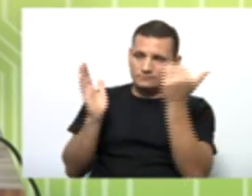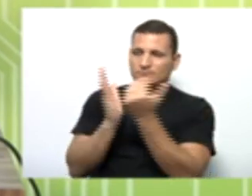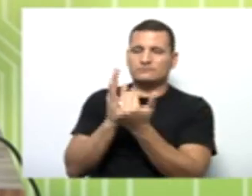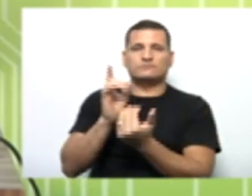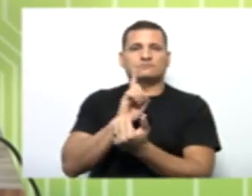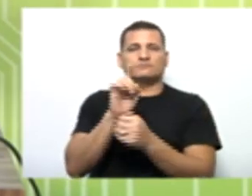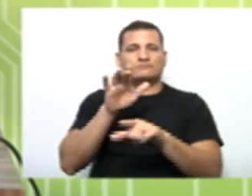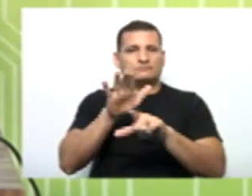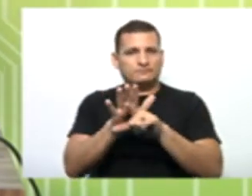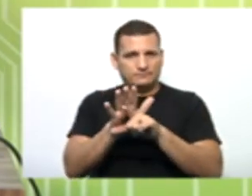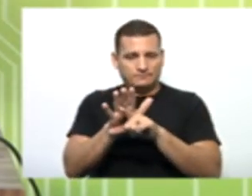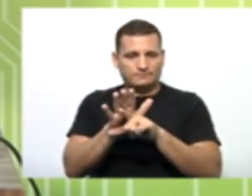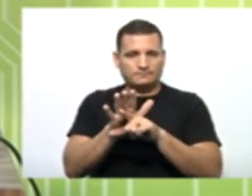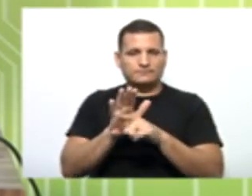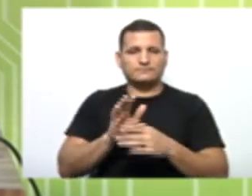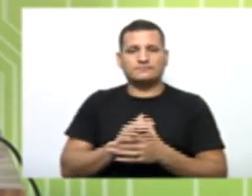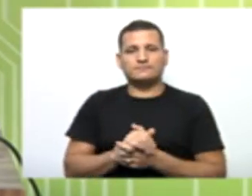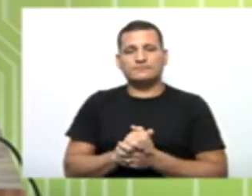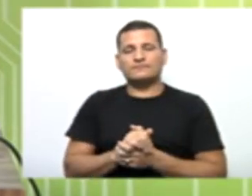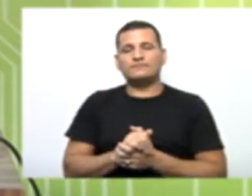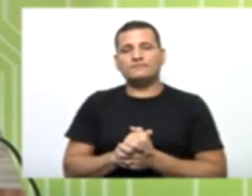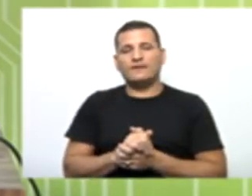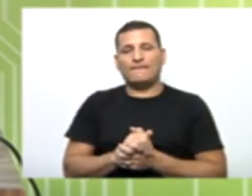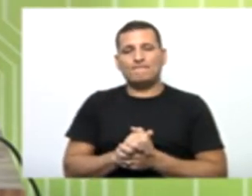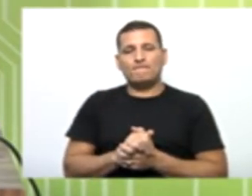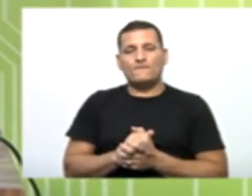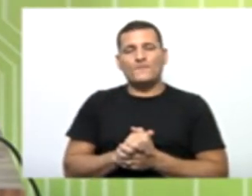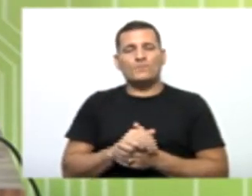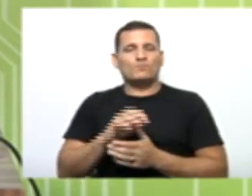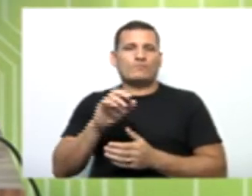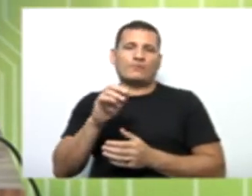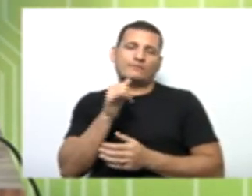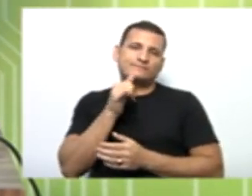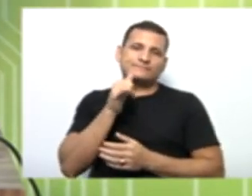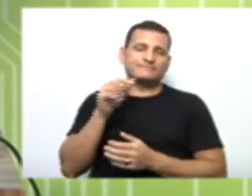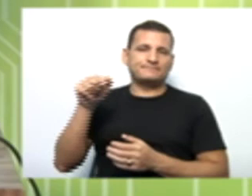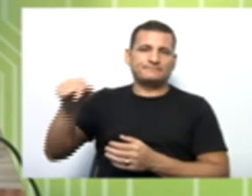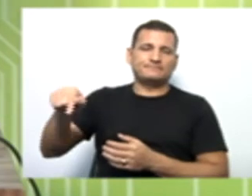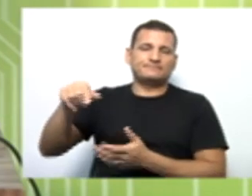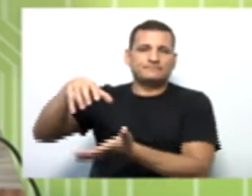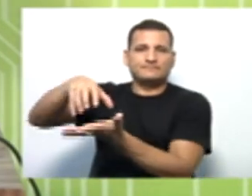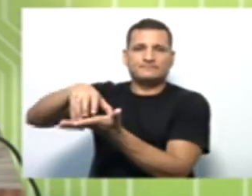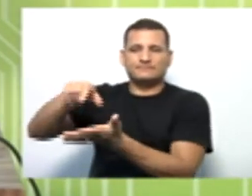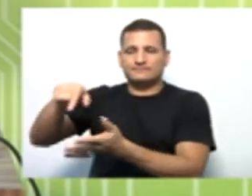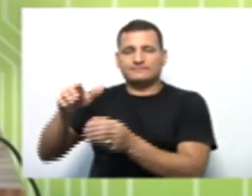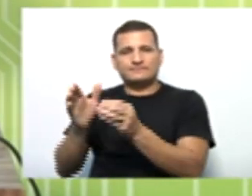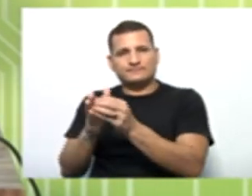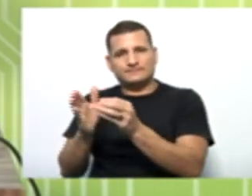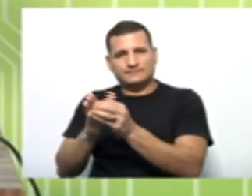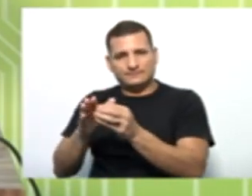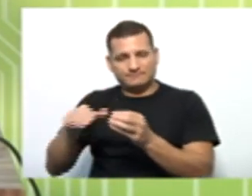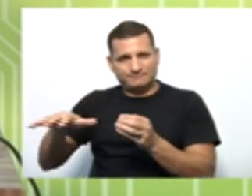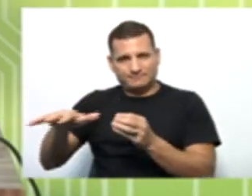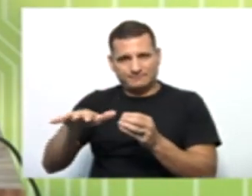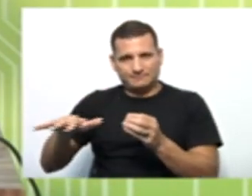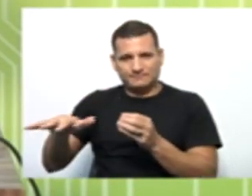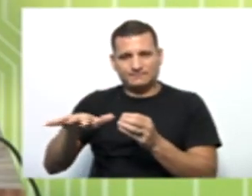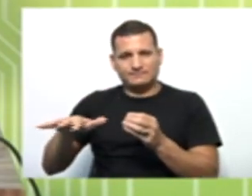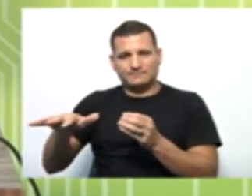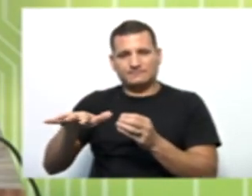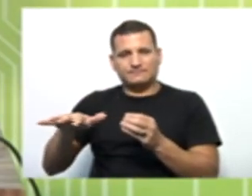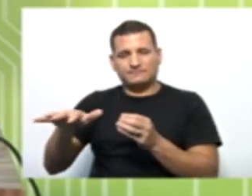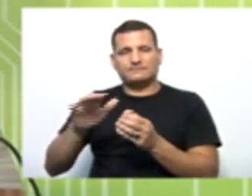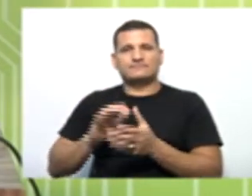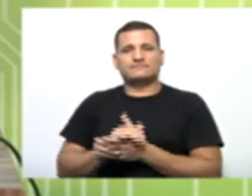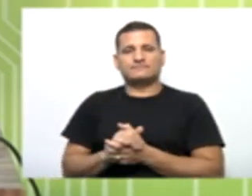regra jurídica. Quando numa aldeia indígena no Brasil, ou entre os nativos das Ilhas